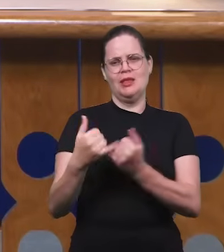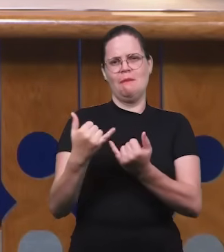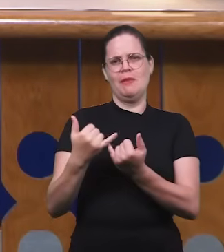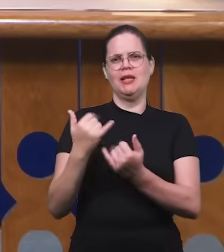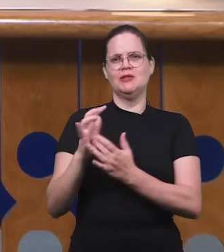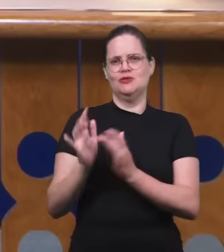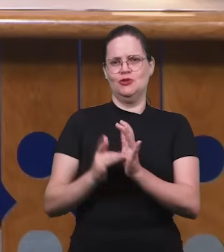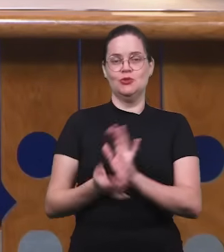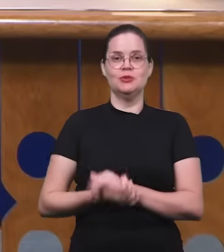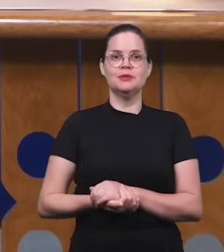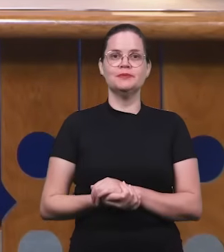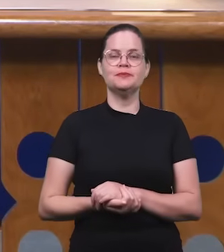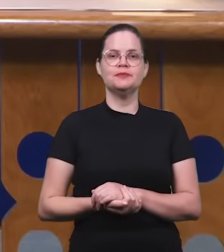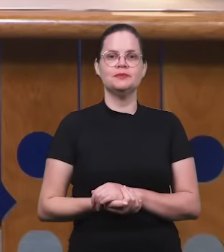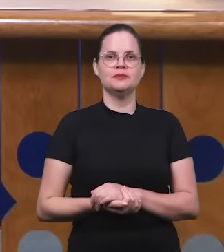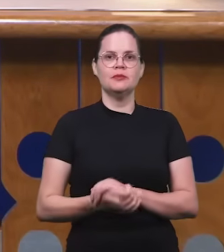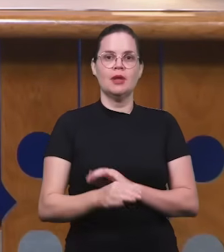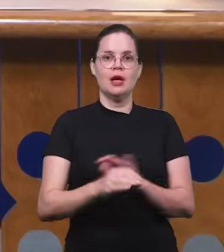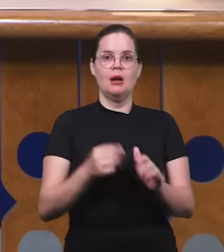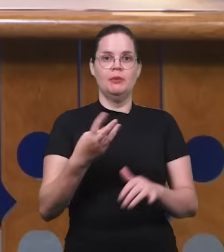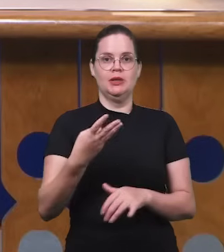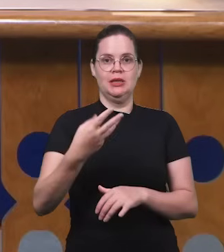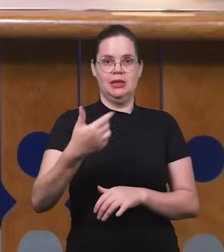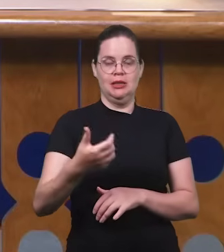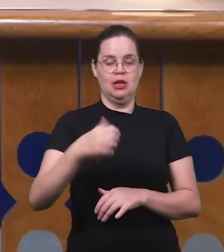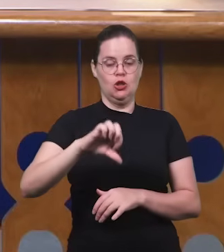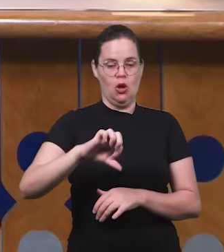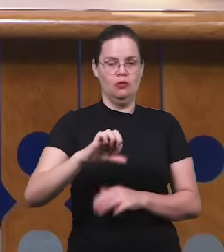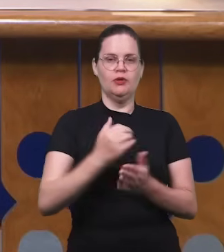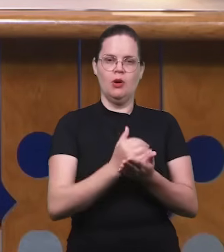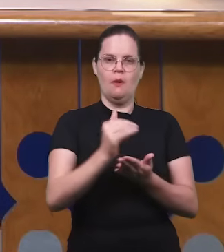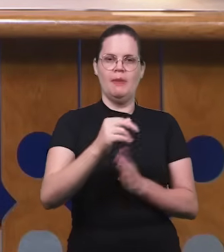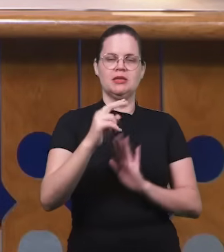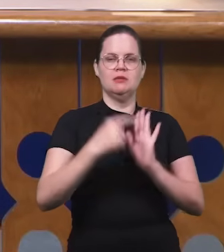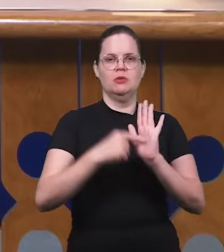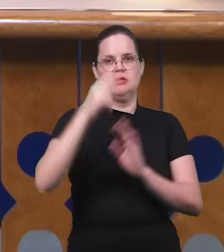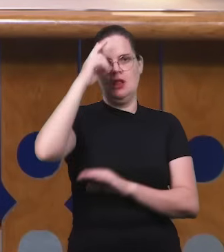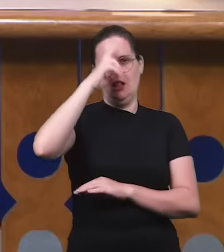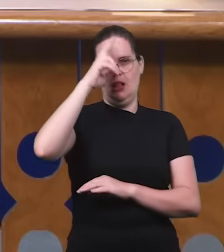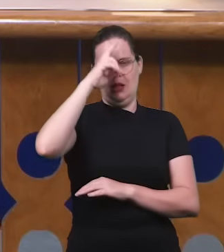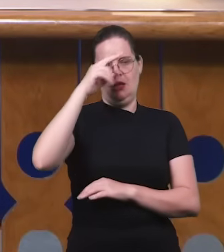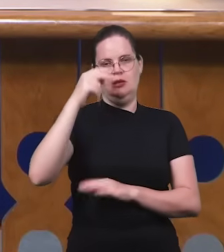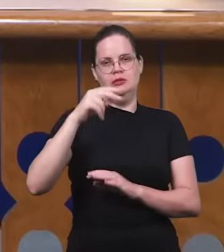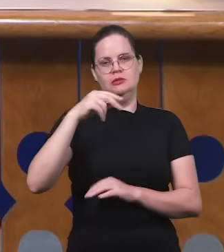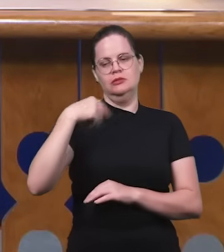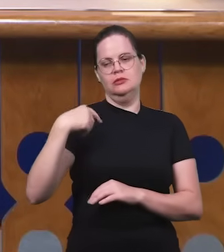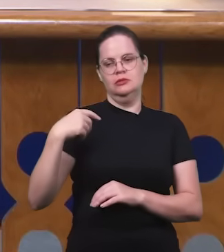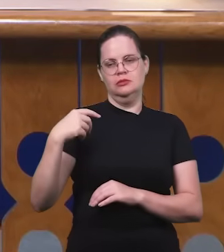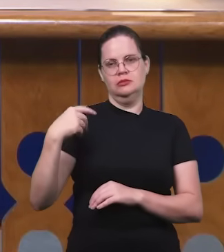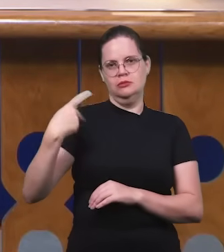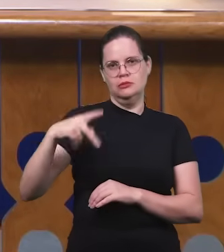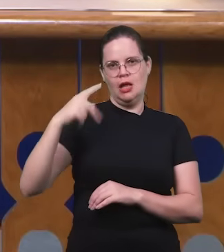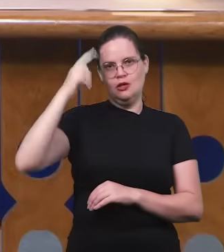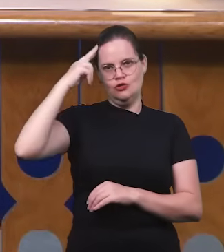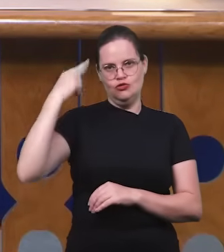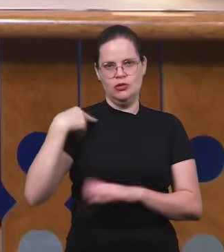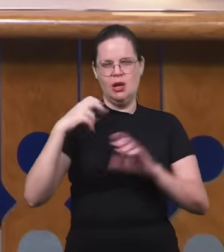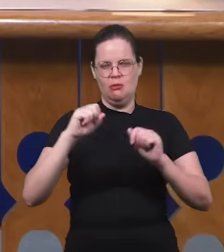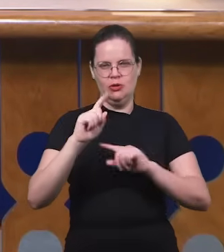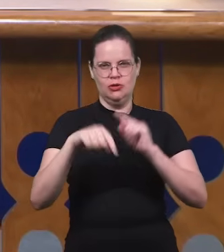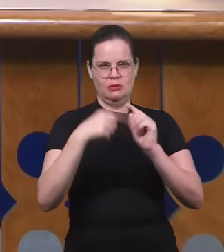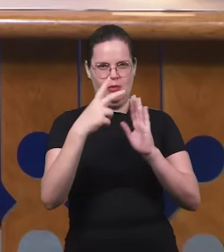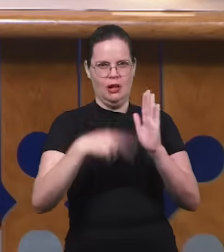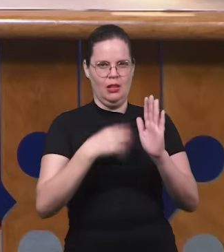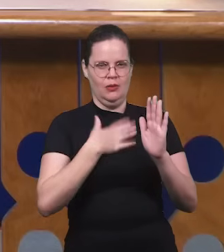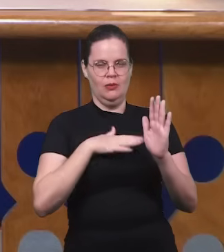39, ele começa a tratar disso, aconselho que todos possam examiná-lo com mais calma. E os irmãos vão achar ali